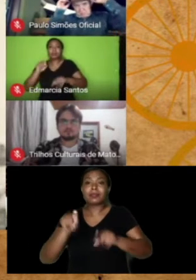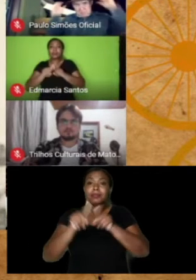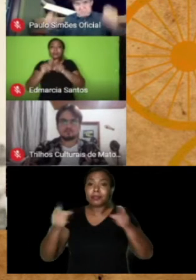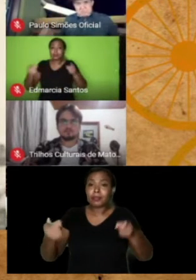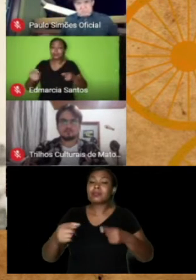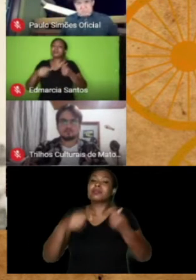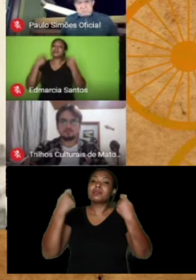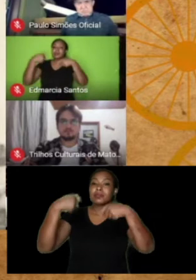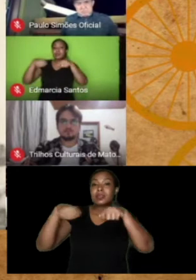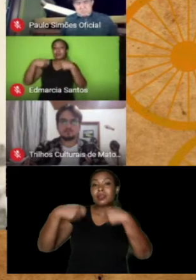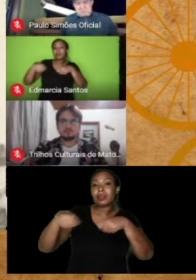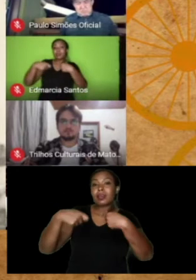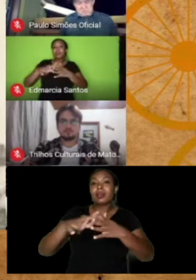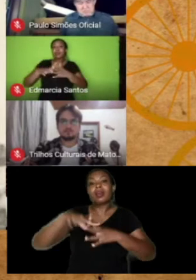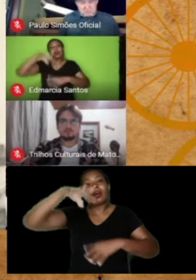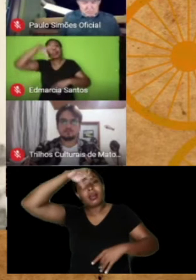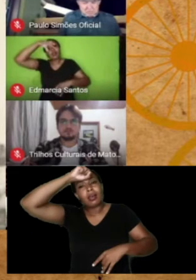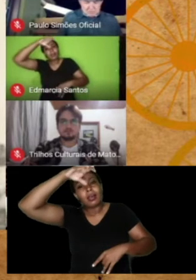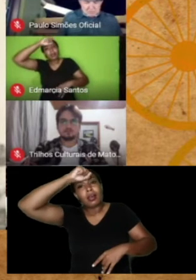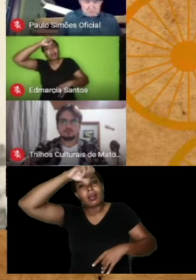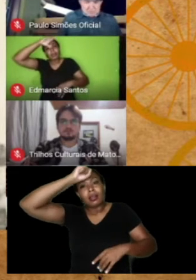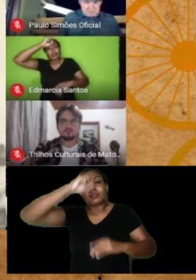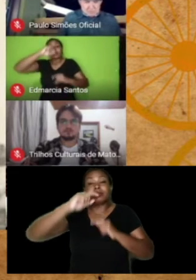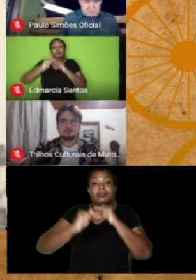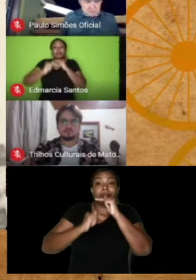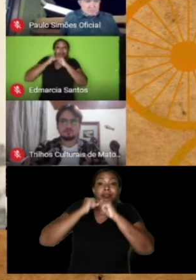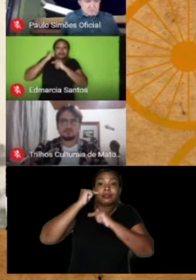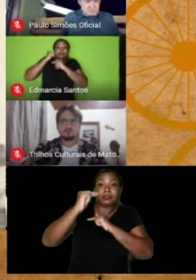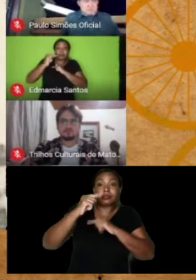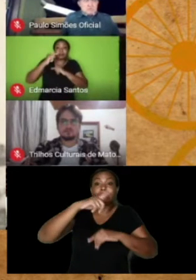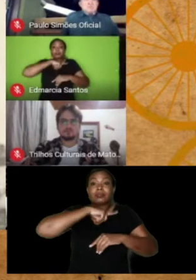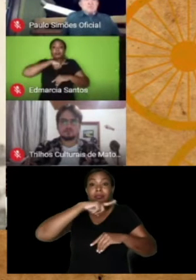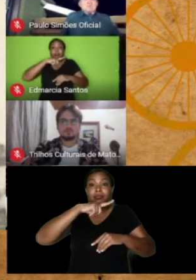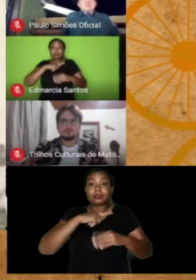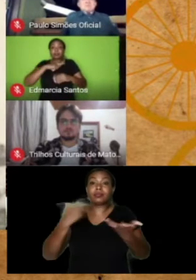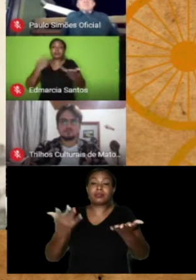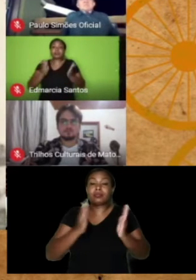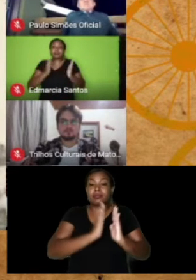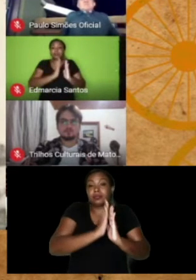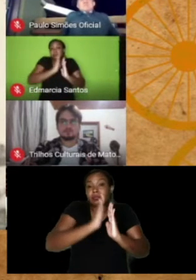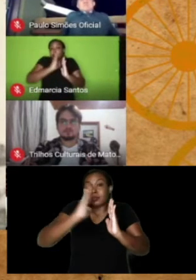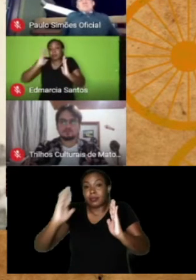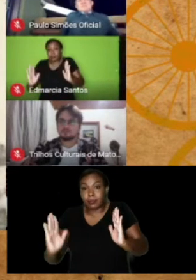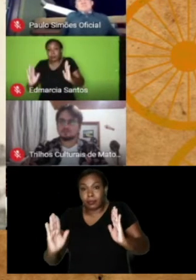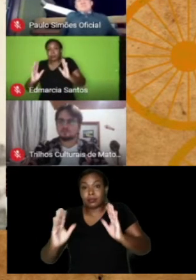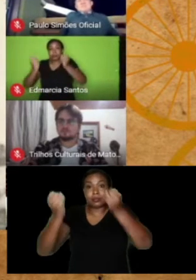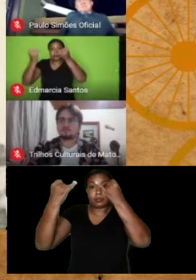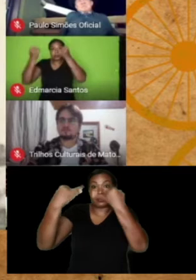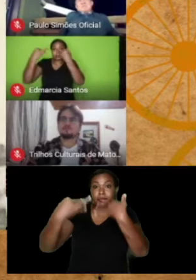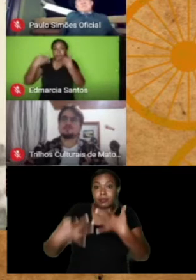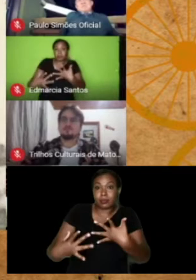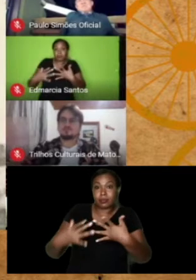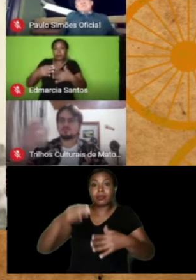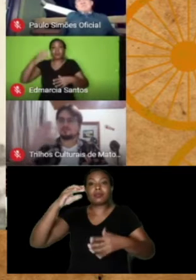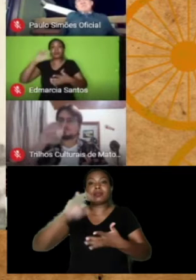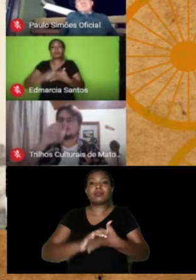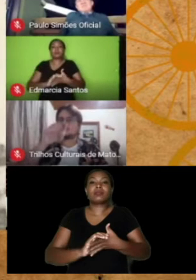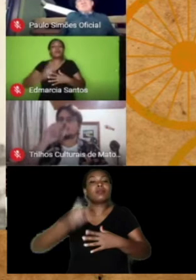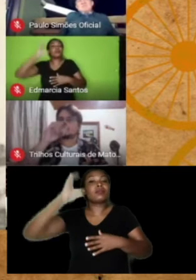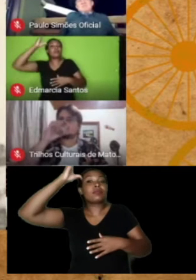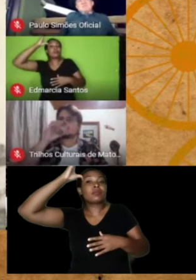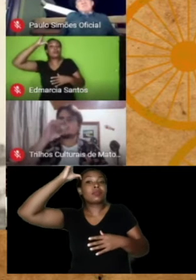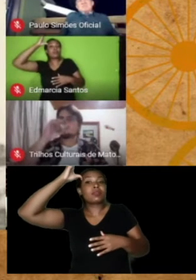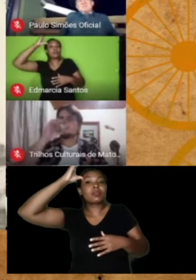temos que aprender que, além de tudo, está nessa parte que nós falamos da